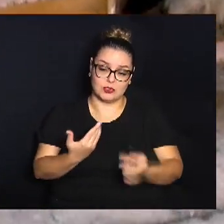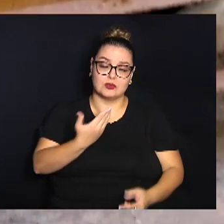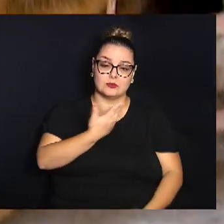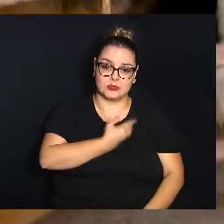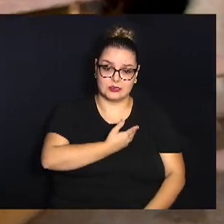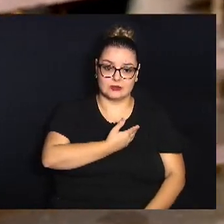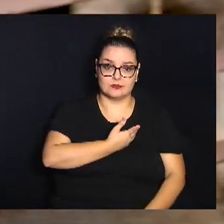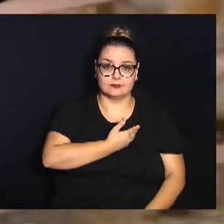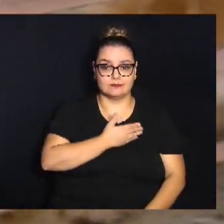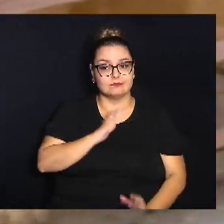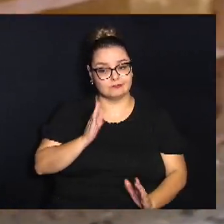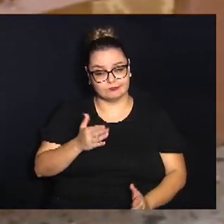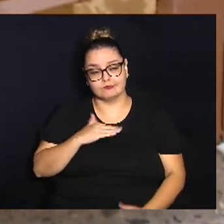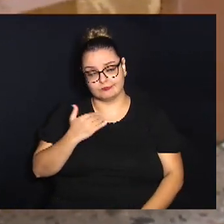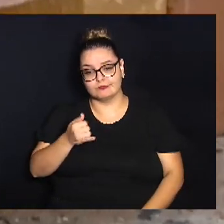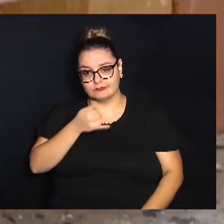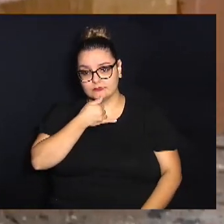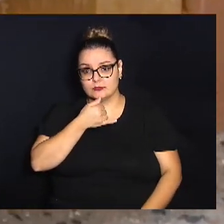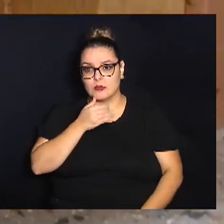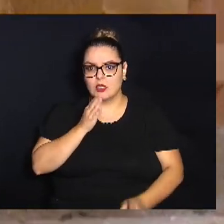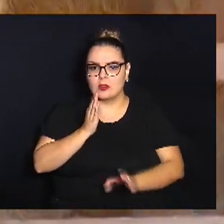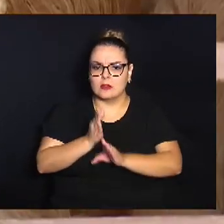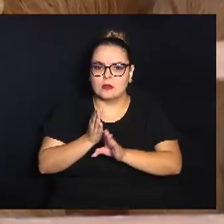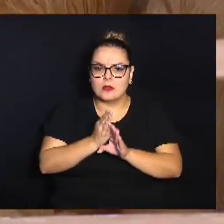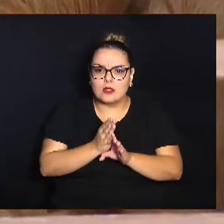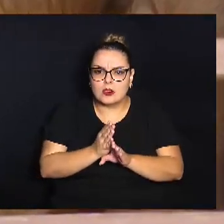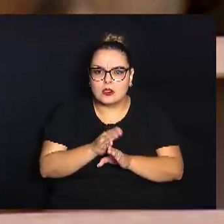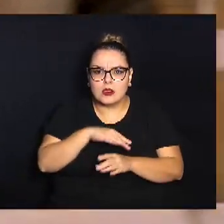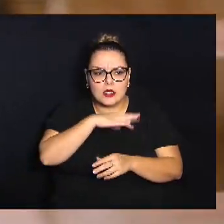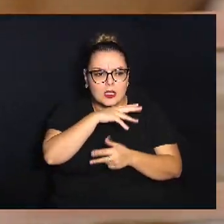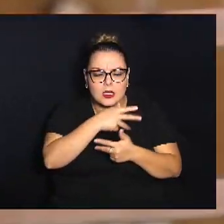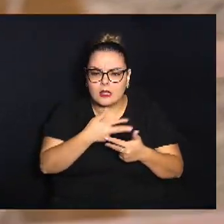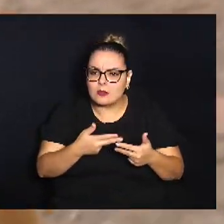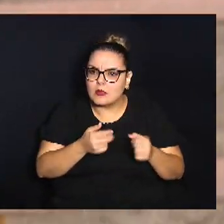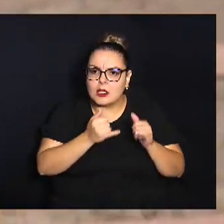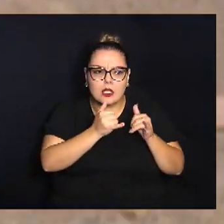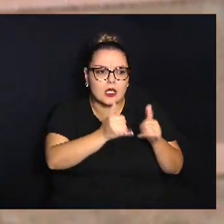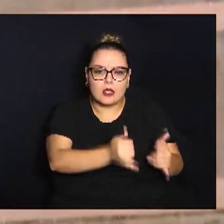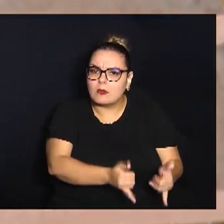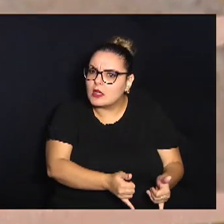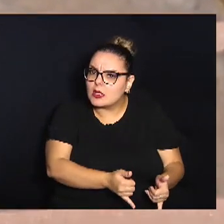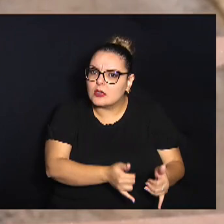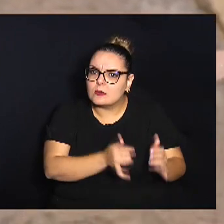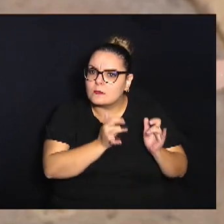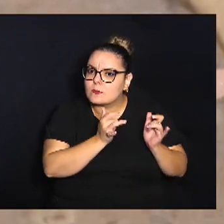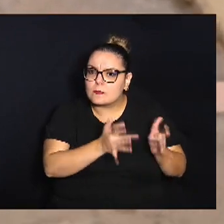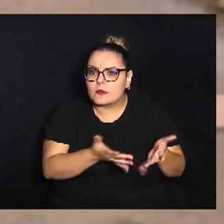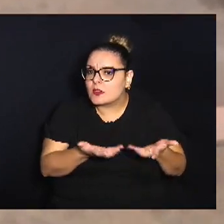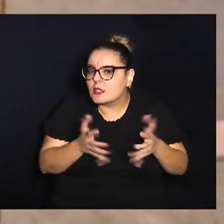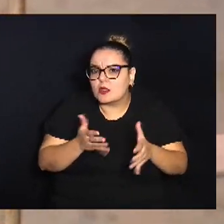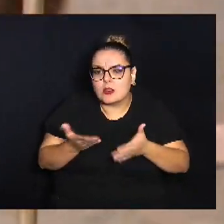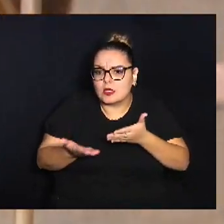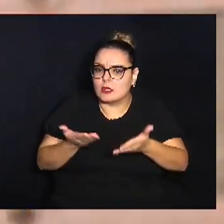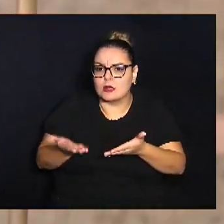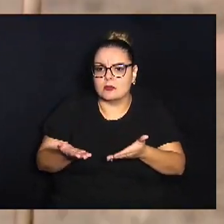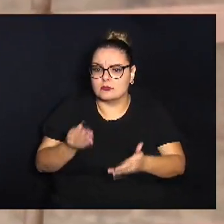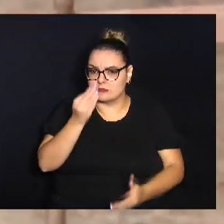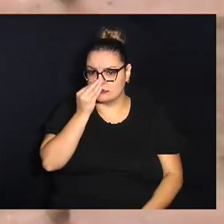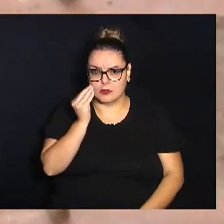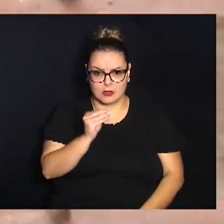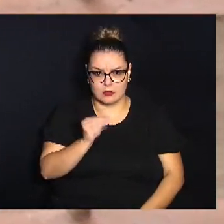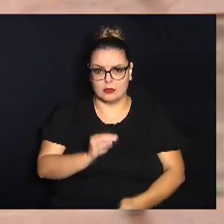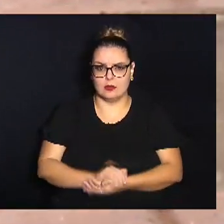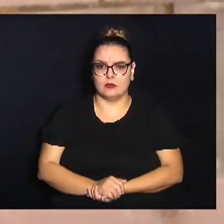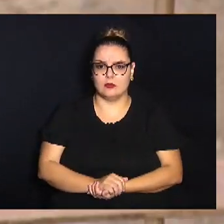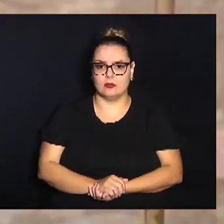não está entre nós, e a gente começou a descobrir que eram animais jogados nas ruas, que as pessoas não estavam a fim de cuidar mais, abandonavam,